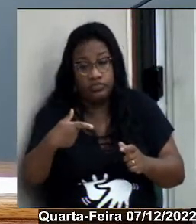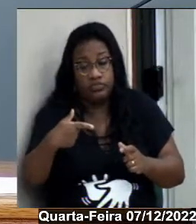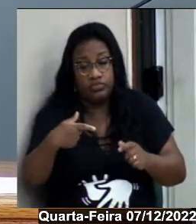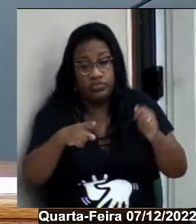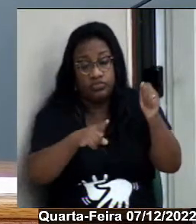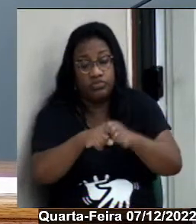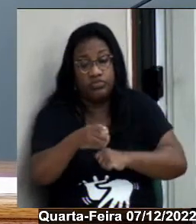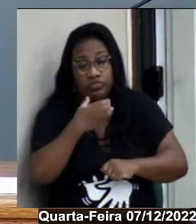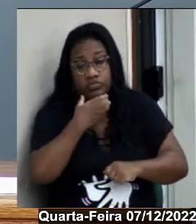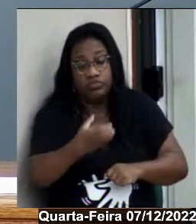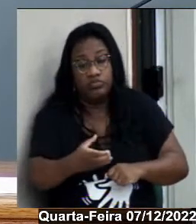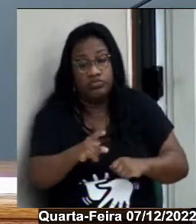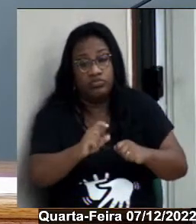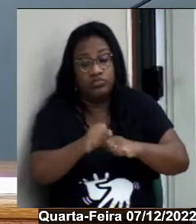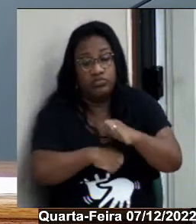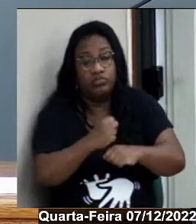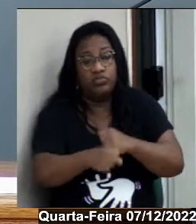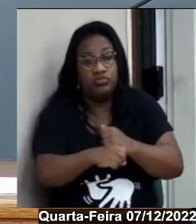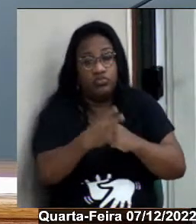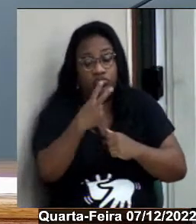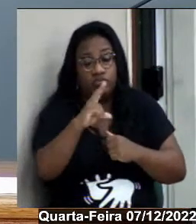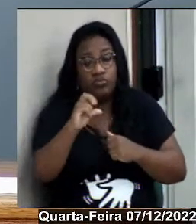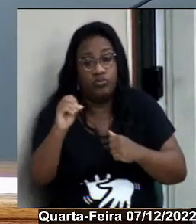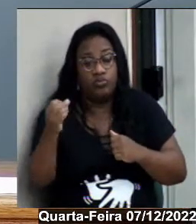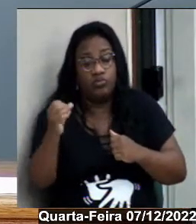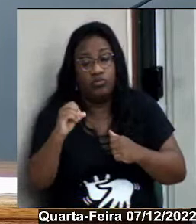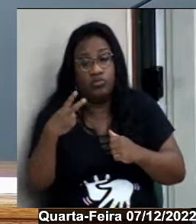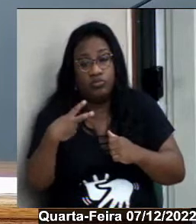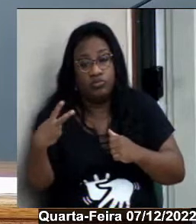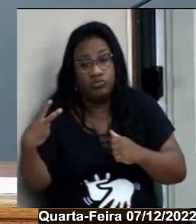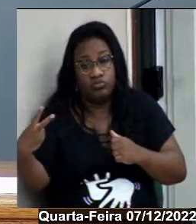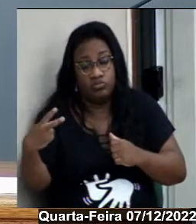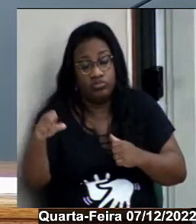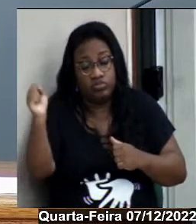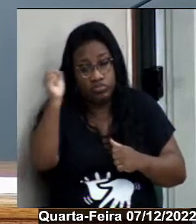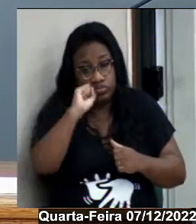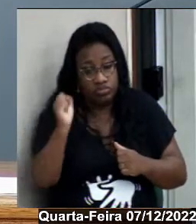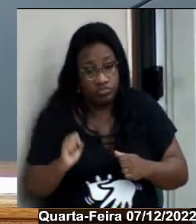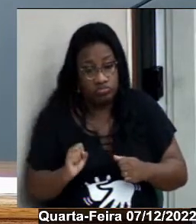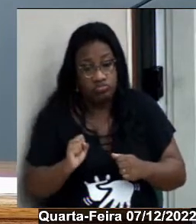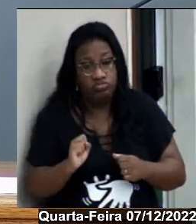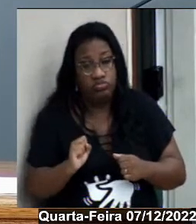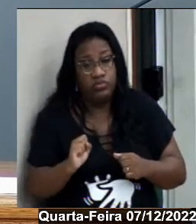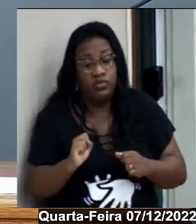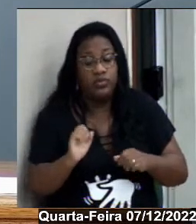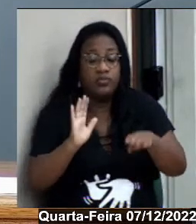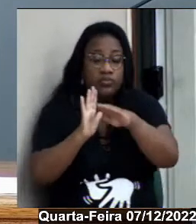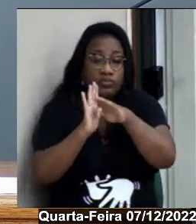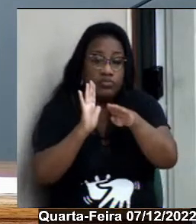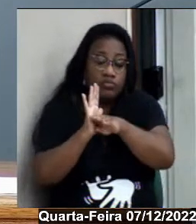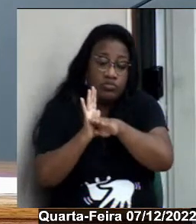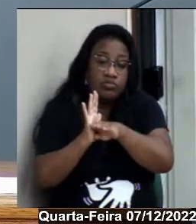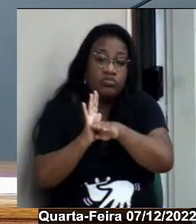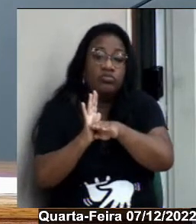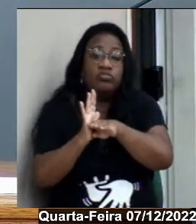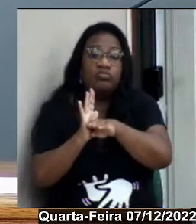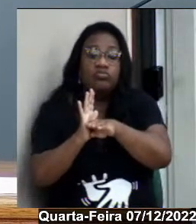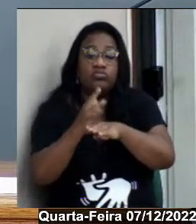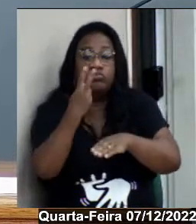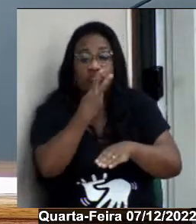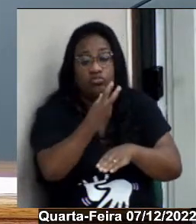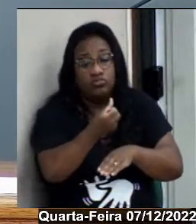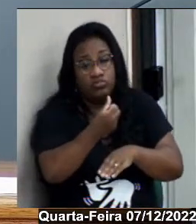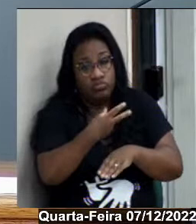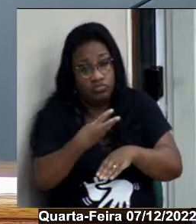7/12/2022. Matérias recebidas do Legislativo. Projeto de Lei nº 85/2022, autoria do vereador Sander Casa da Conceição. Projeto de Decreto Legislativo